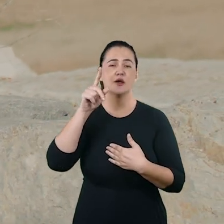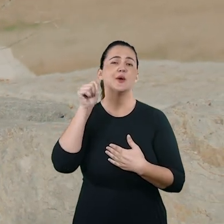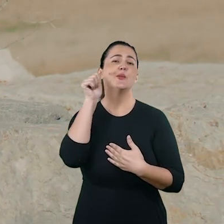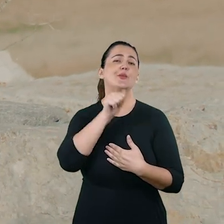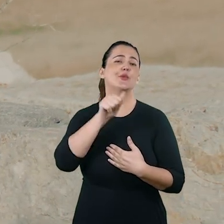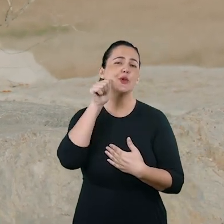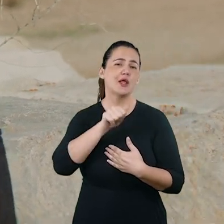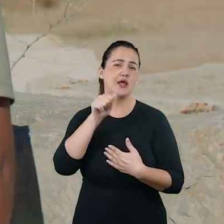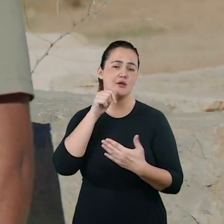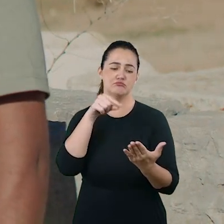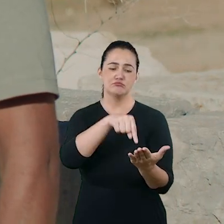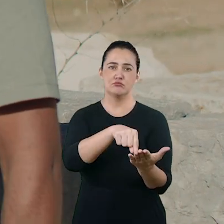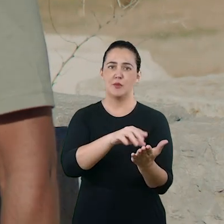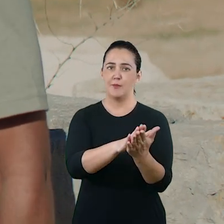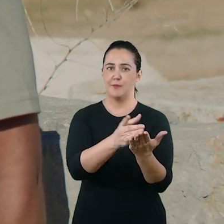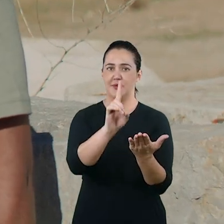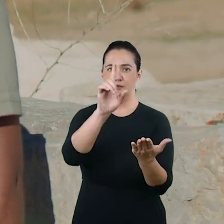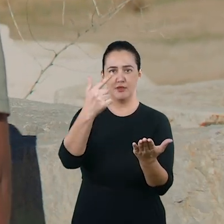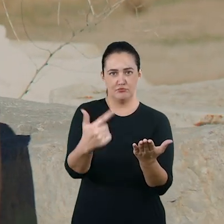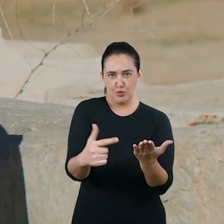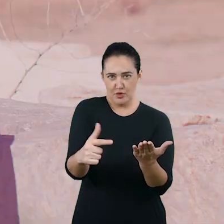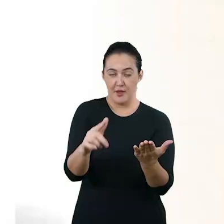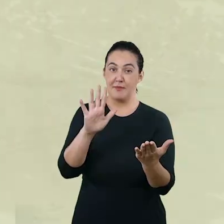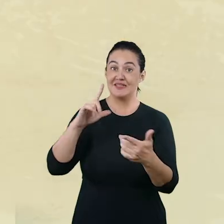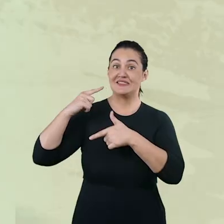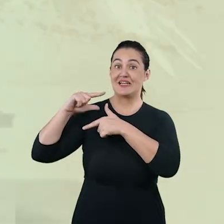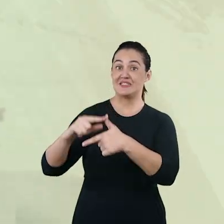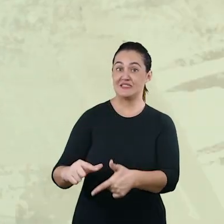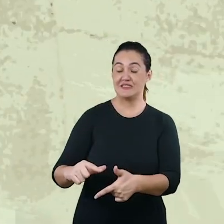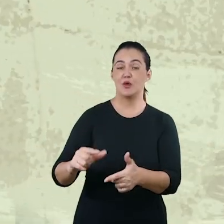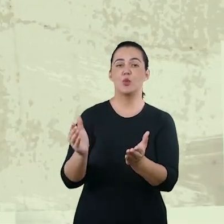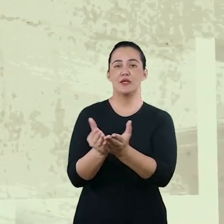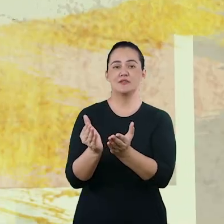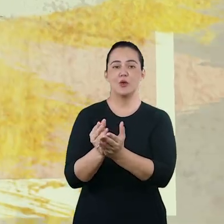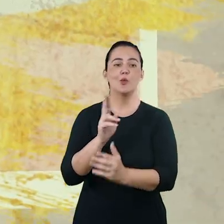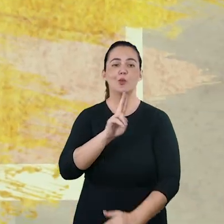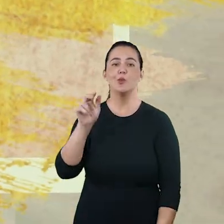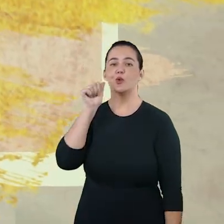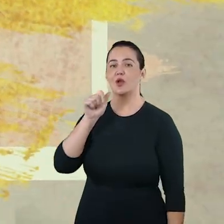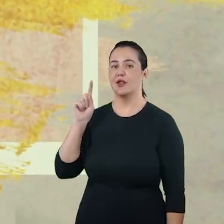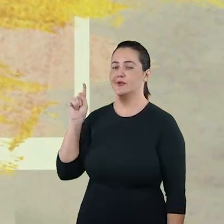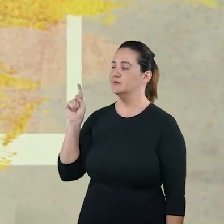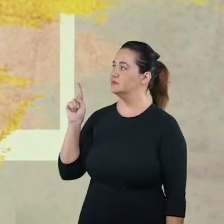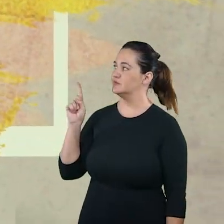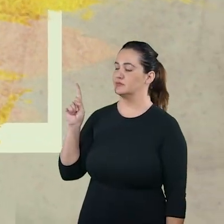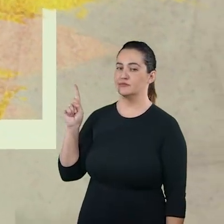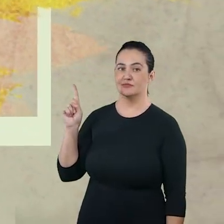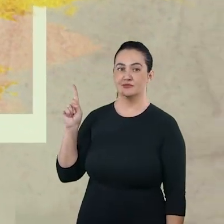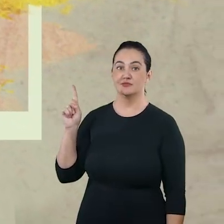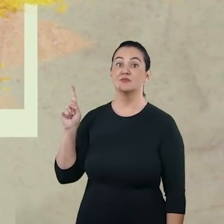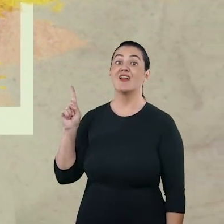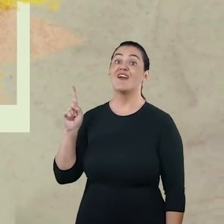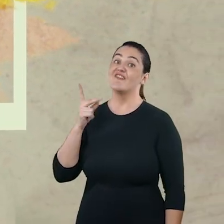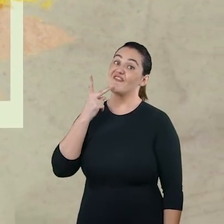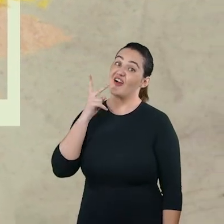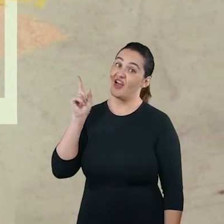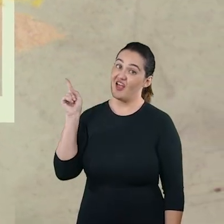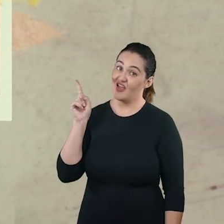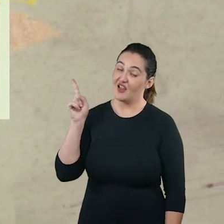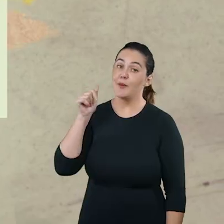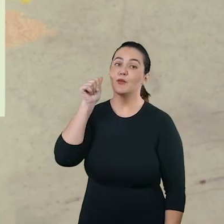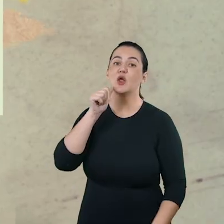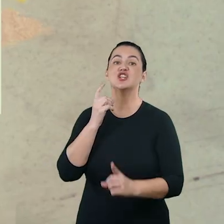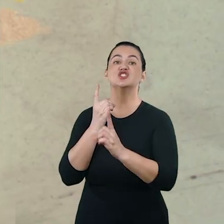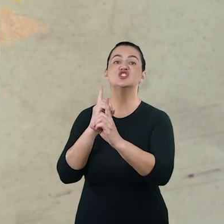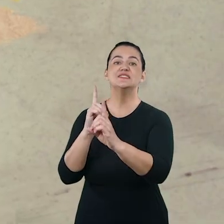não é mencionada na Bíblia, ela está na tradição cristã, chamada Tecla, que foi discípula do apóstolo Paulo. Ela era